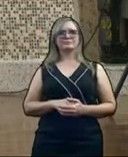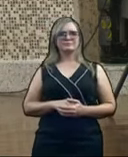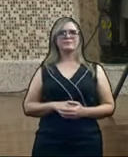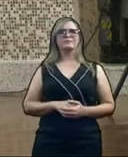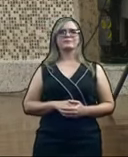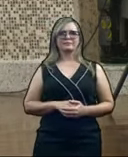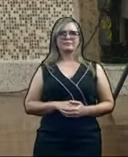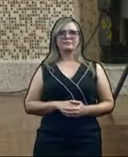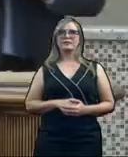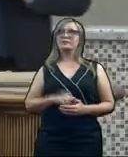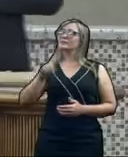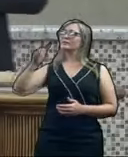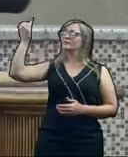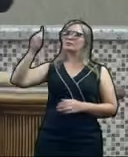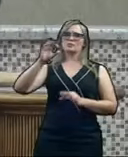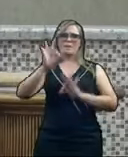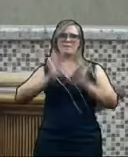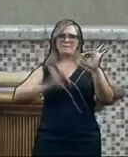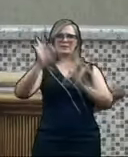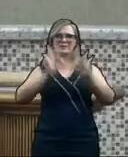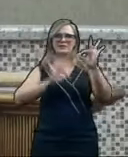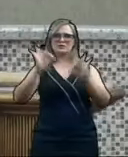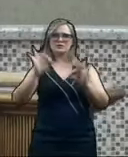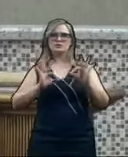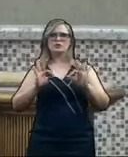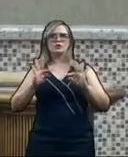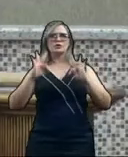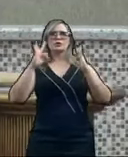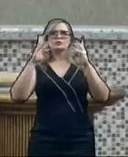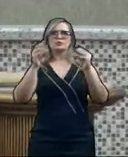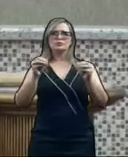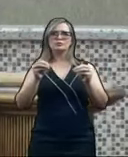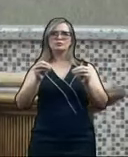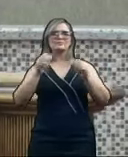nós E aí